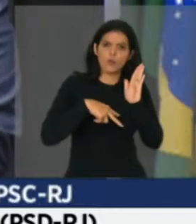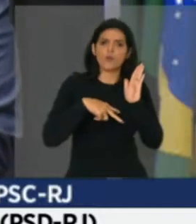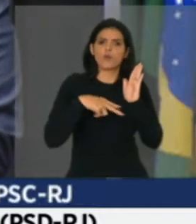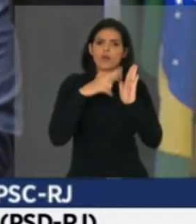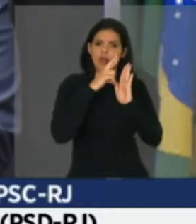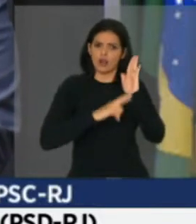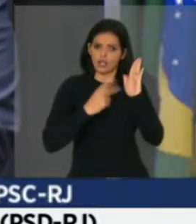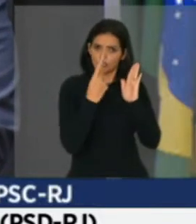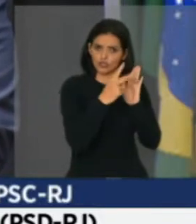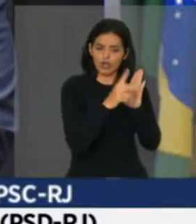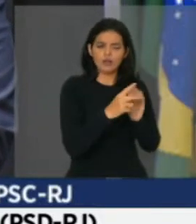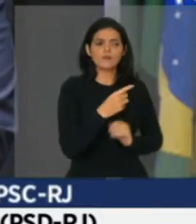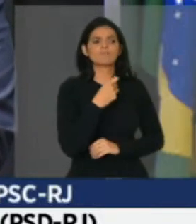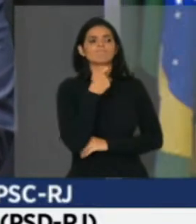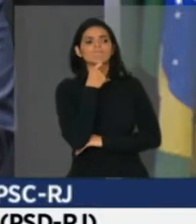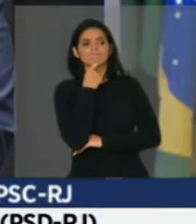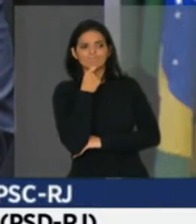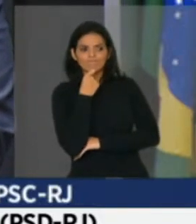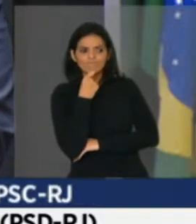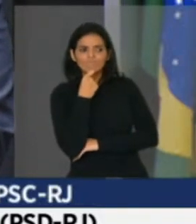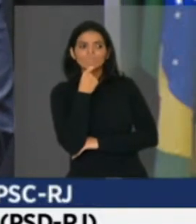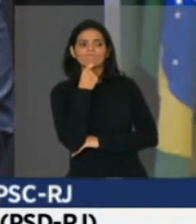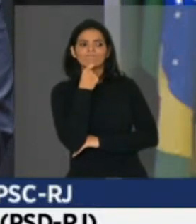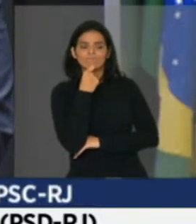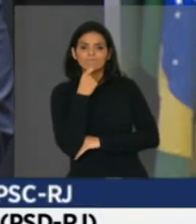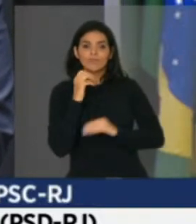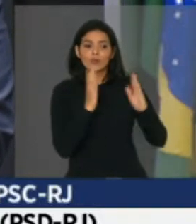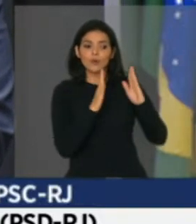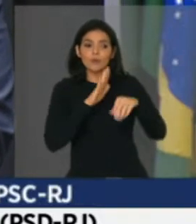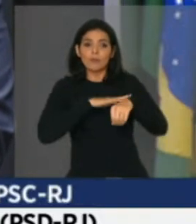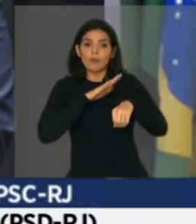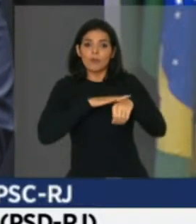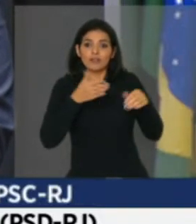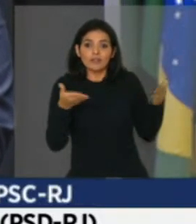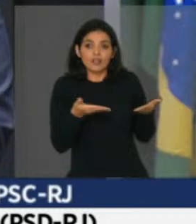Excelência, de que nesse momento nós não estamos